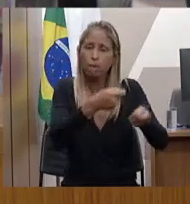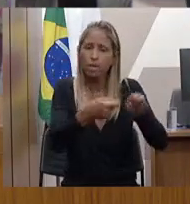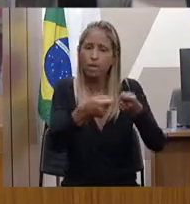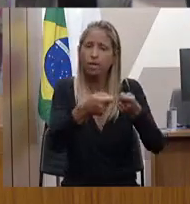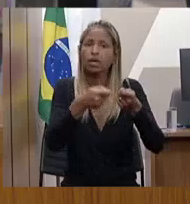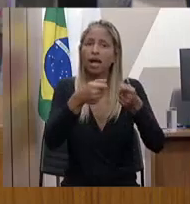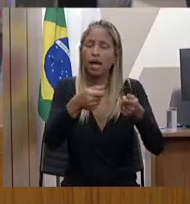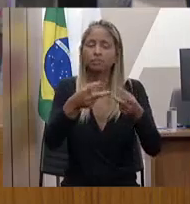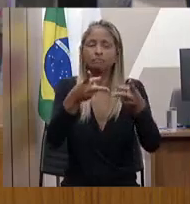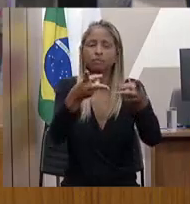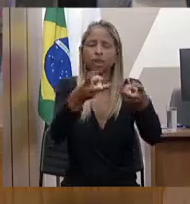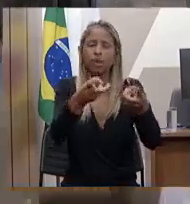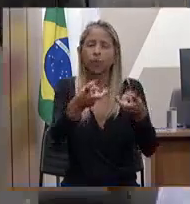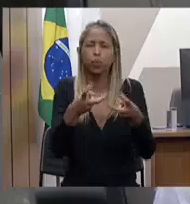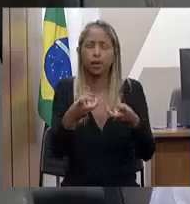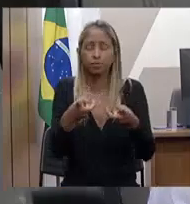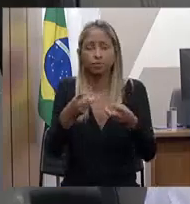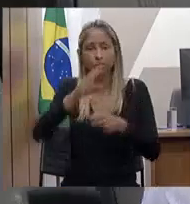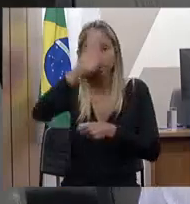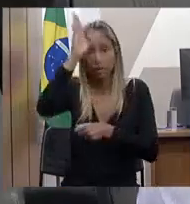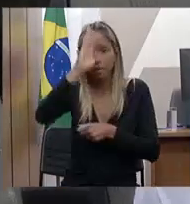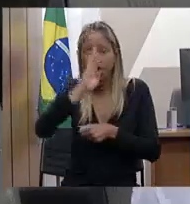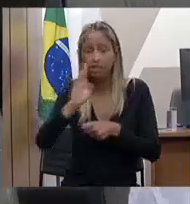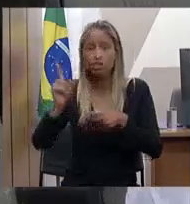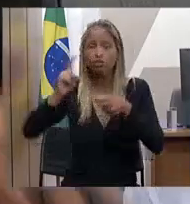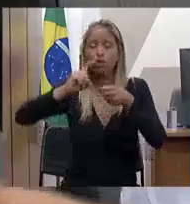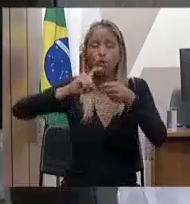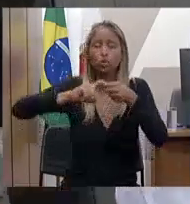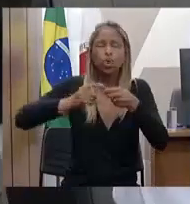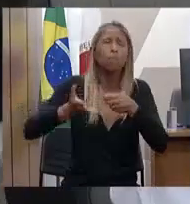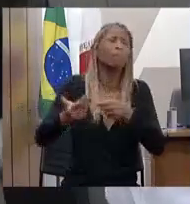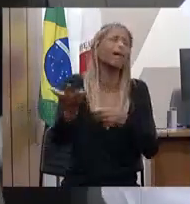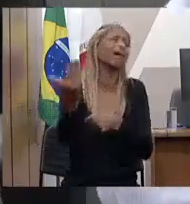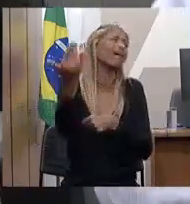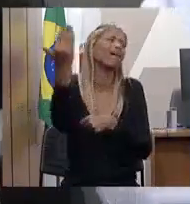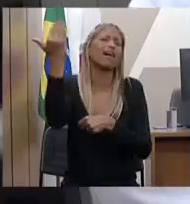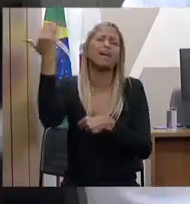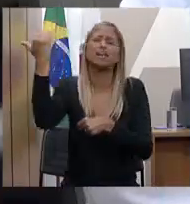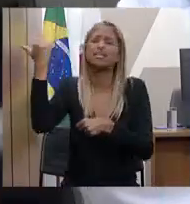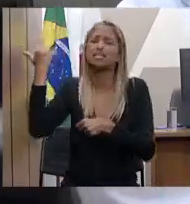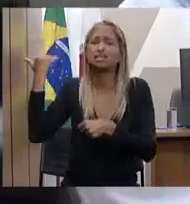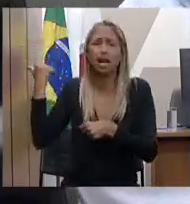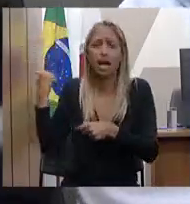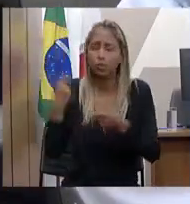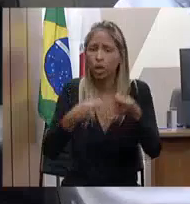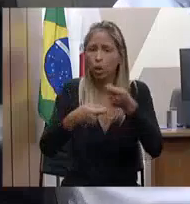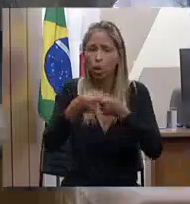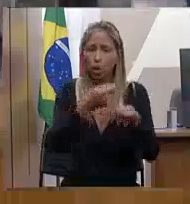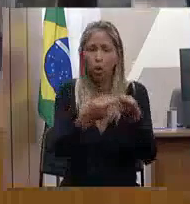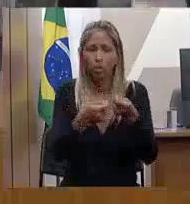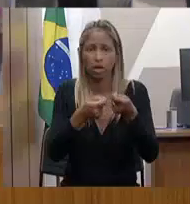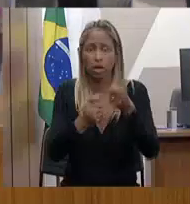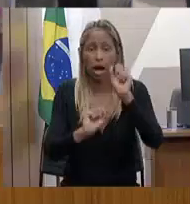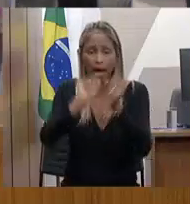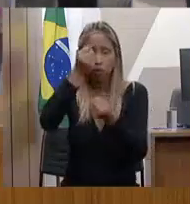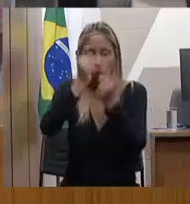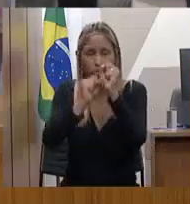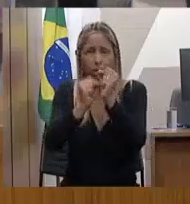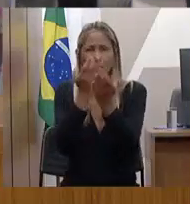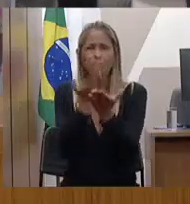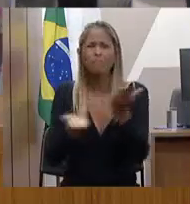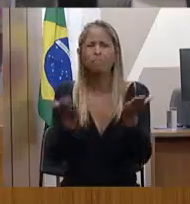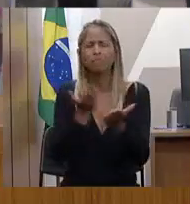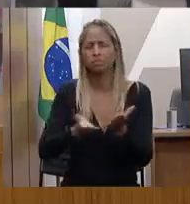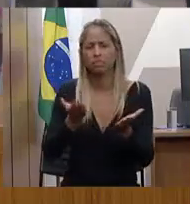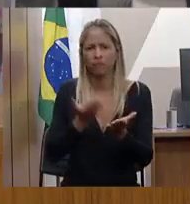é extrativismo Brasil Voltou ao início do século passado nas suas atividades econômicas a indústria está morrendo